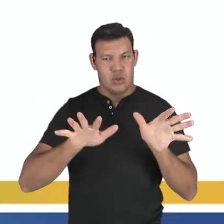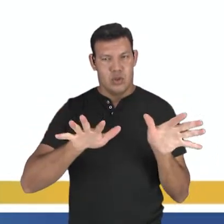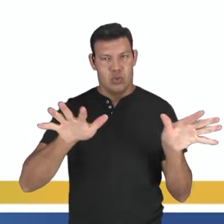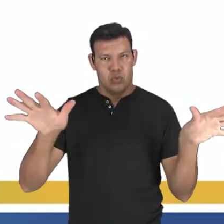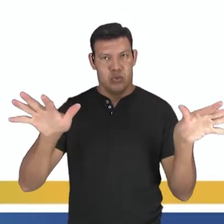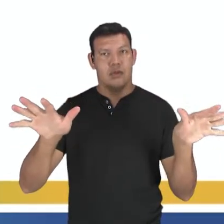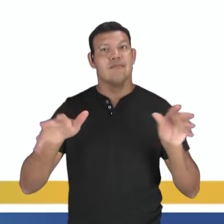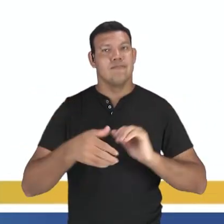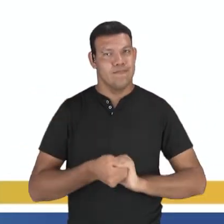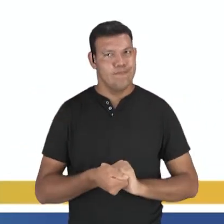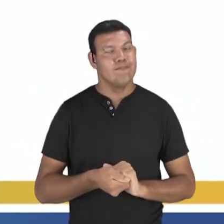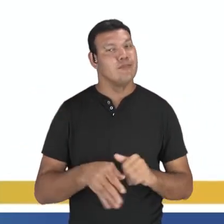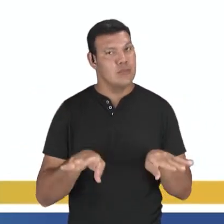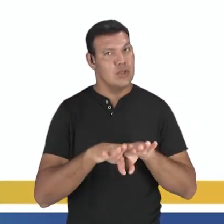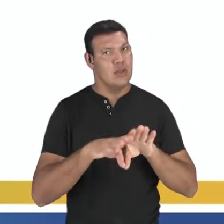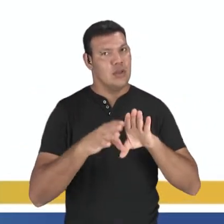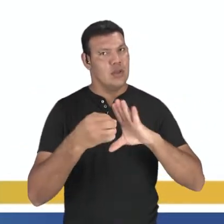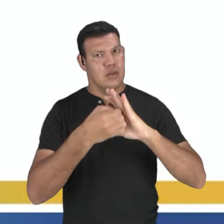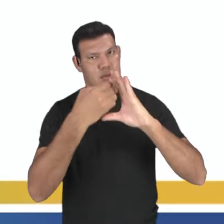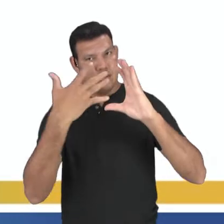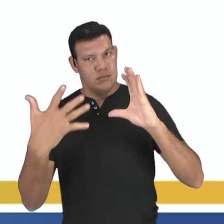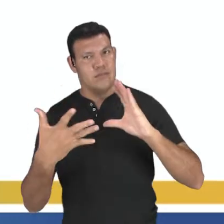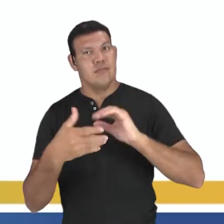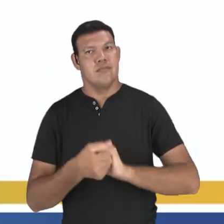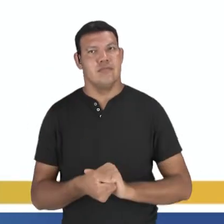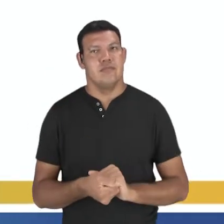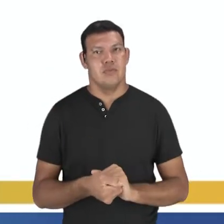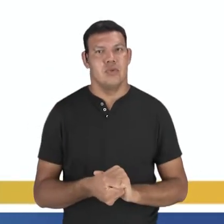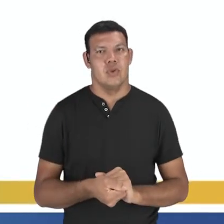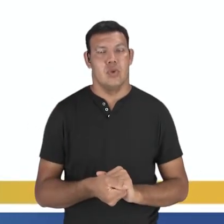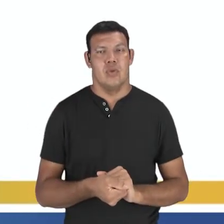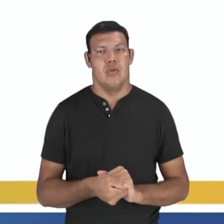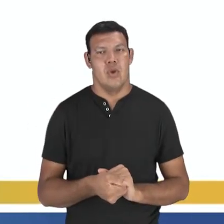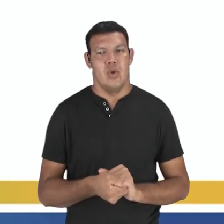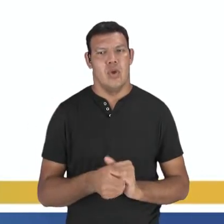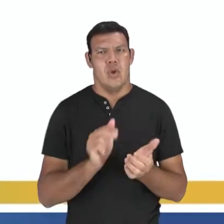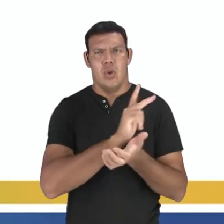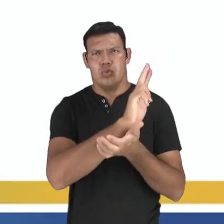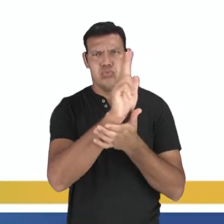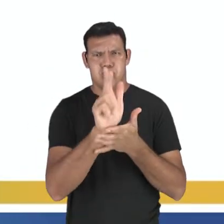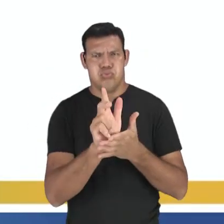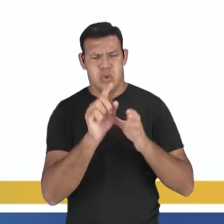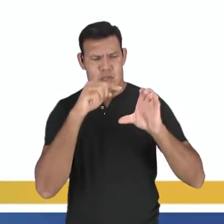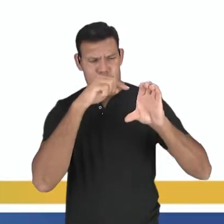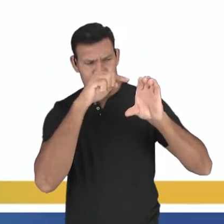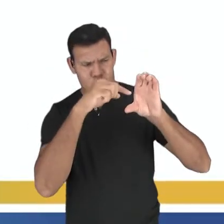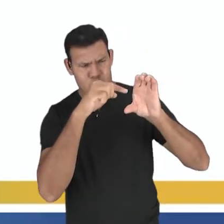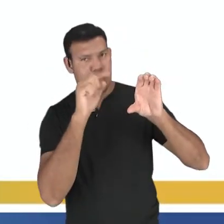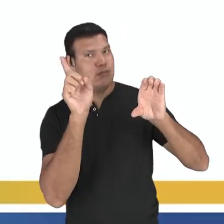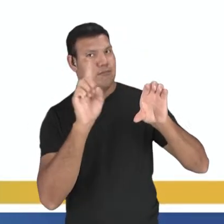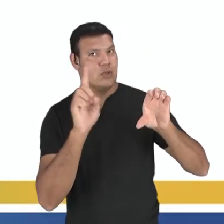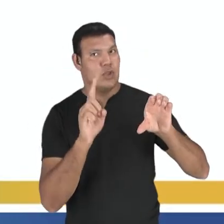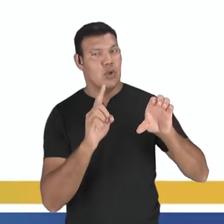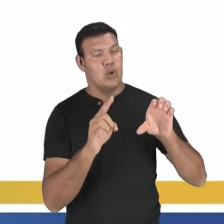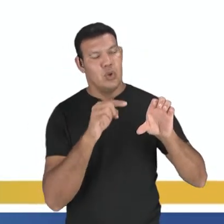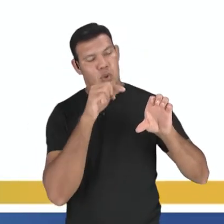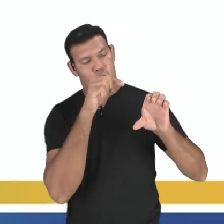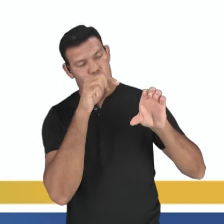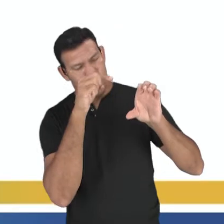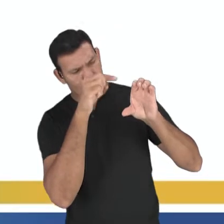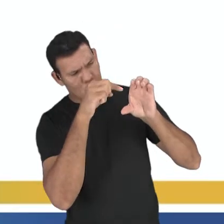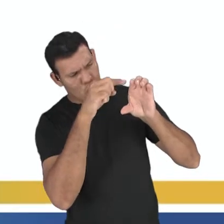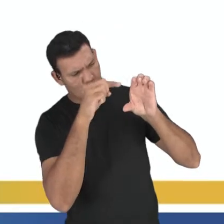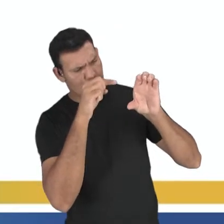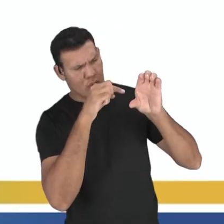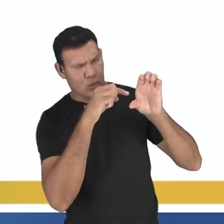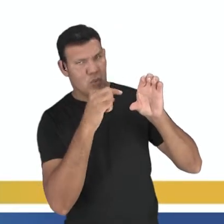ramificadas. E outra característica é que não vai ter também uma porção de núcleos, dessa vez só vai ter um ou 2 núcleos e ainda